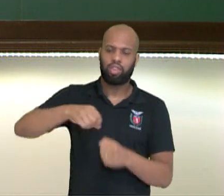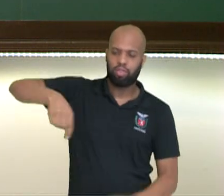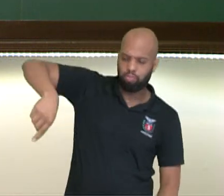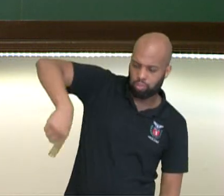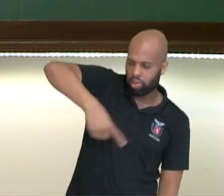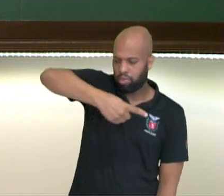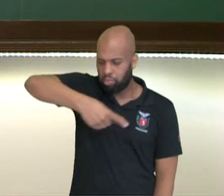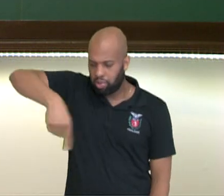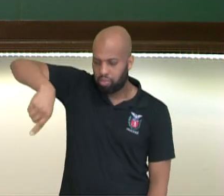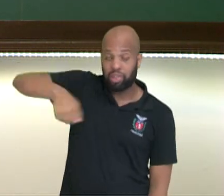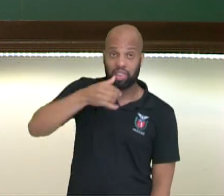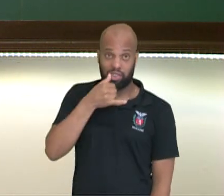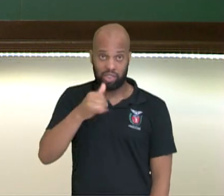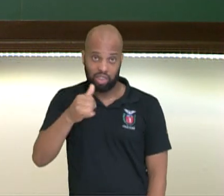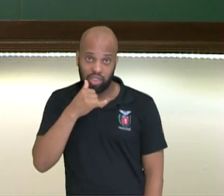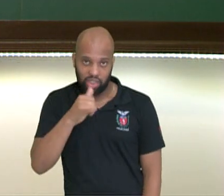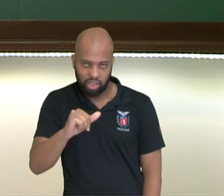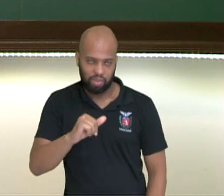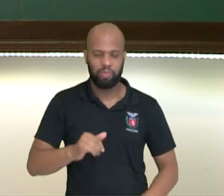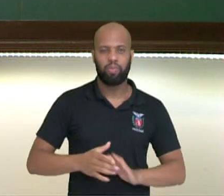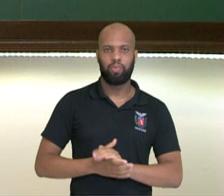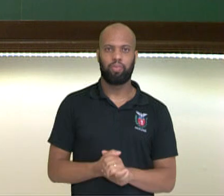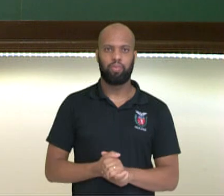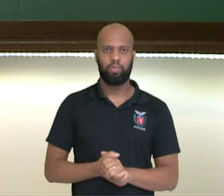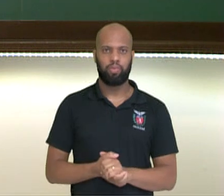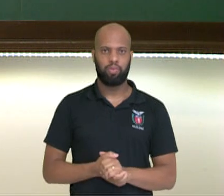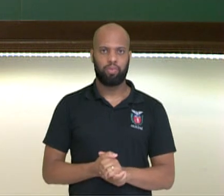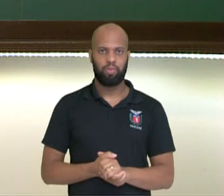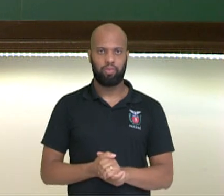um tipo de eletroscópio caseiro, que eu mostrei aqui para vocês.